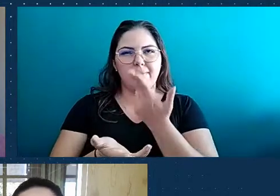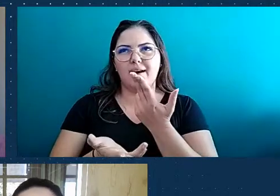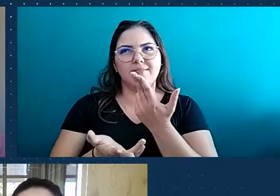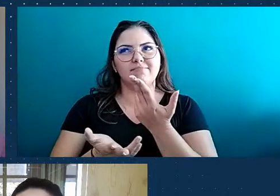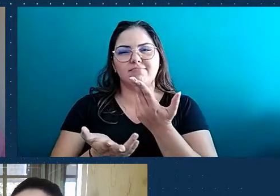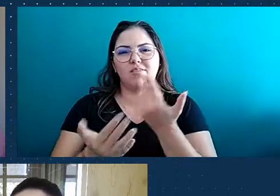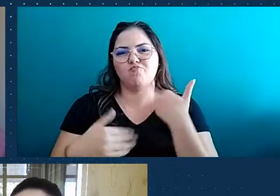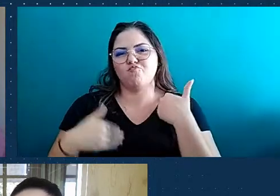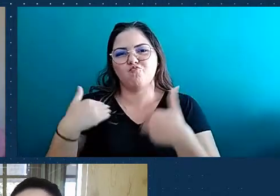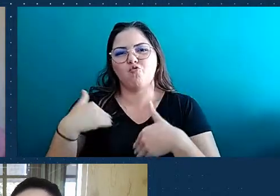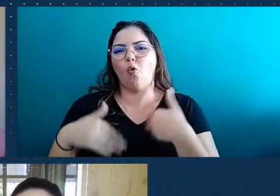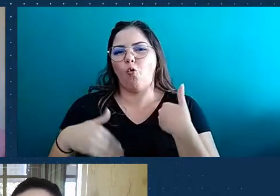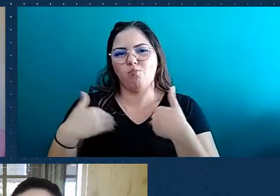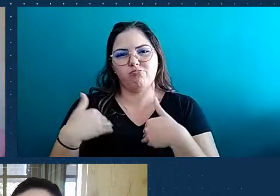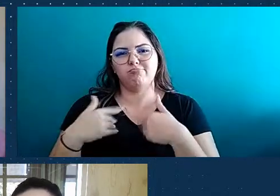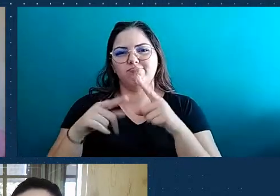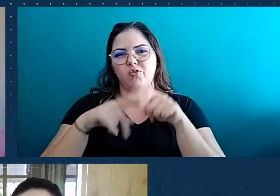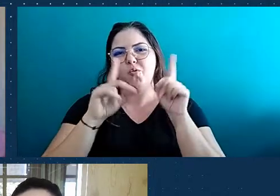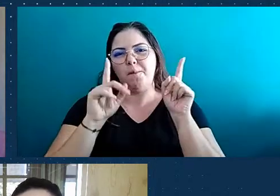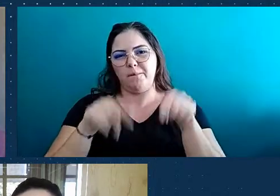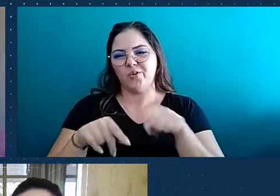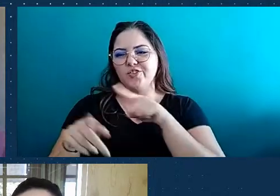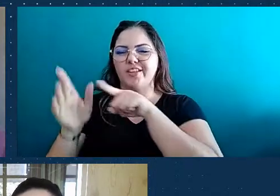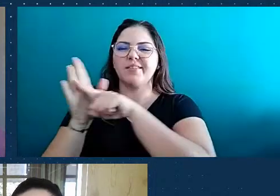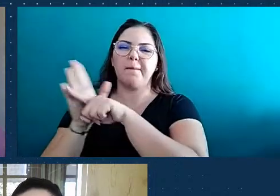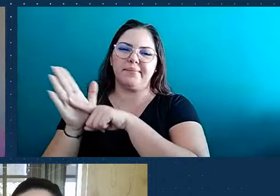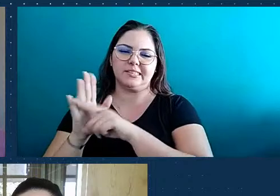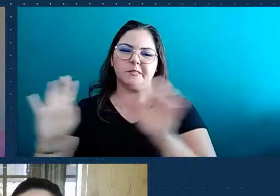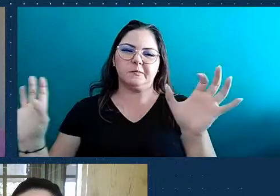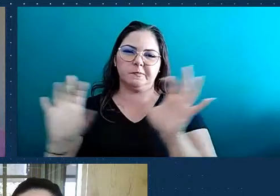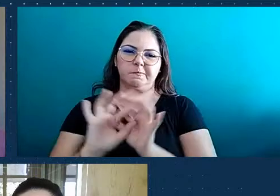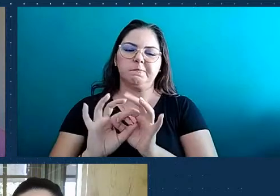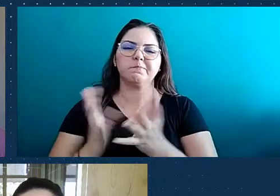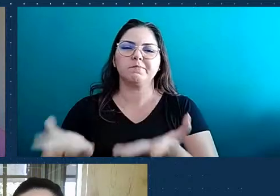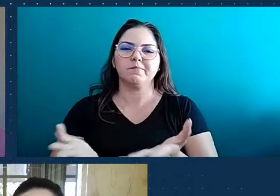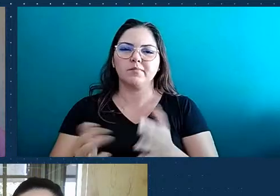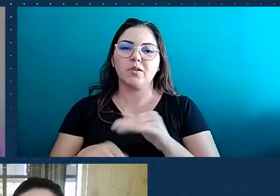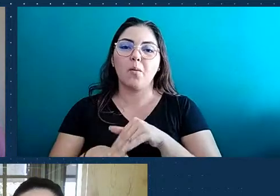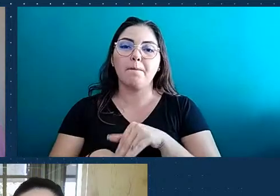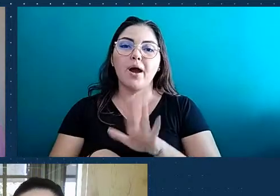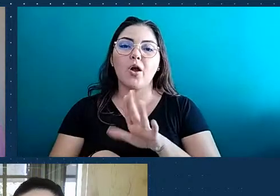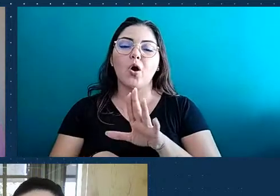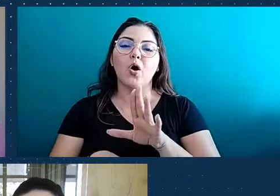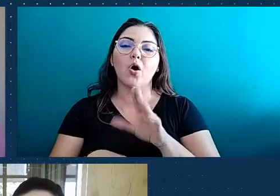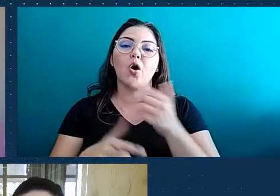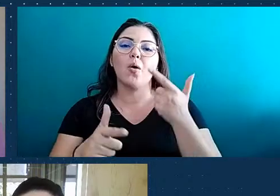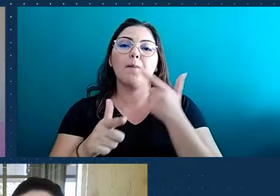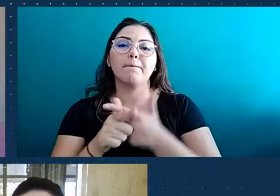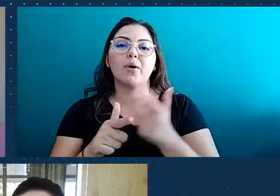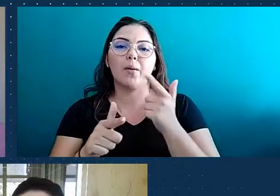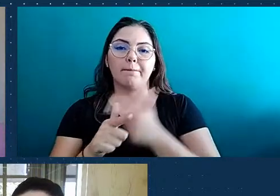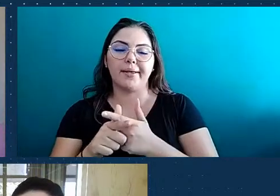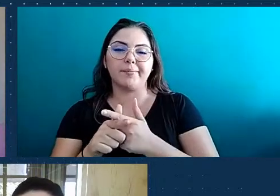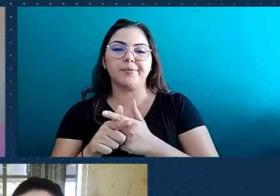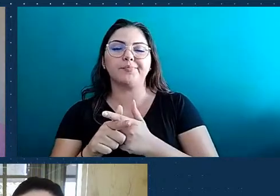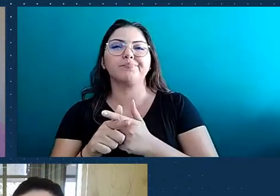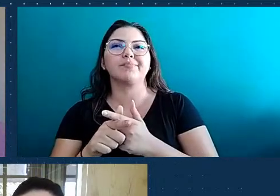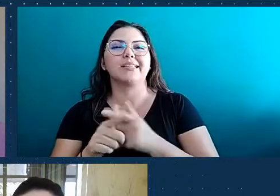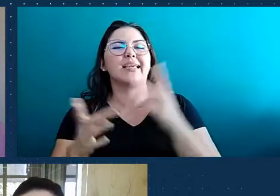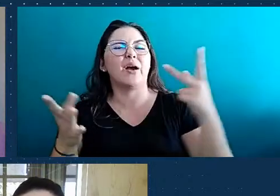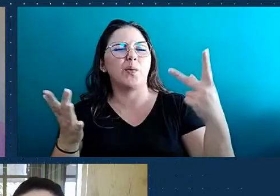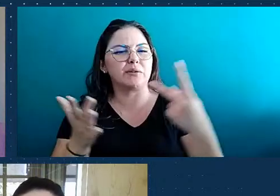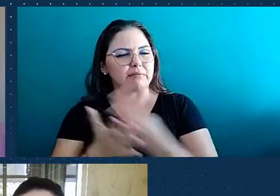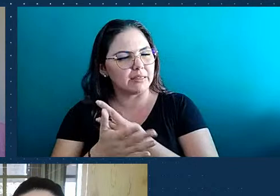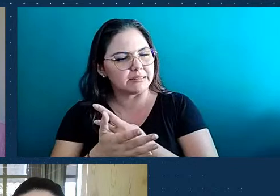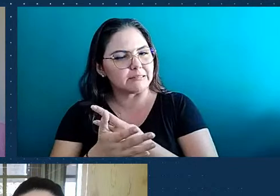sucinta, talvez o maior problema que a gente encontre na seleção é as questões, os objetivos não dialogam e muitas vezes